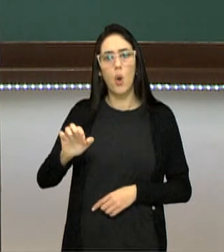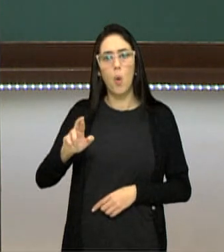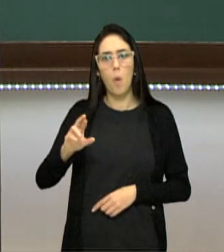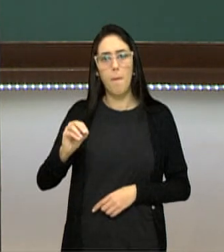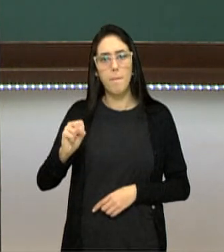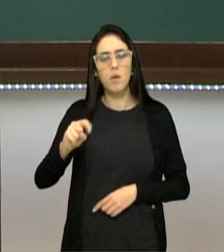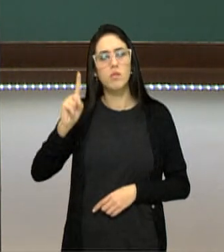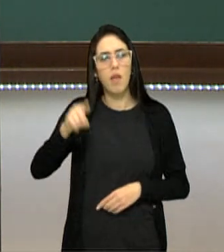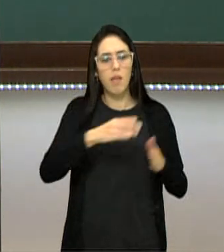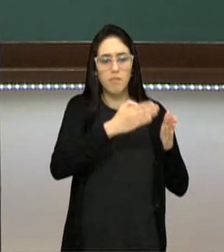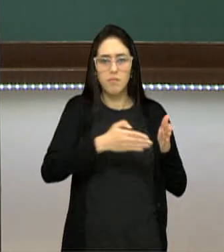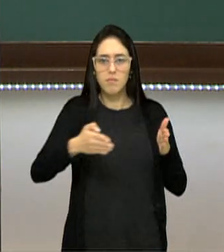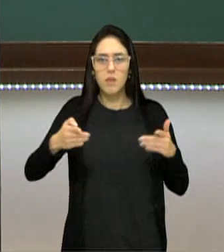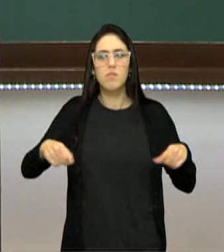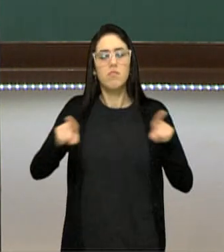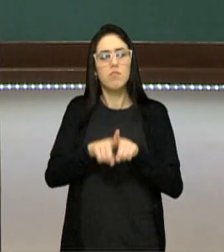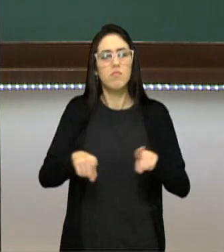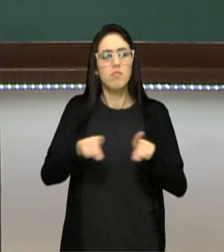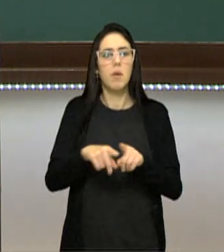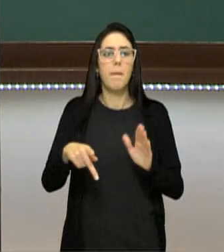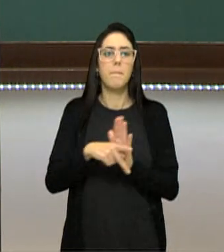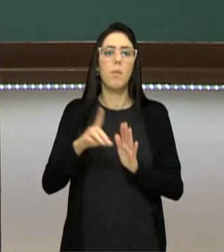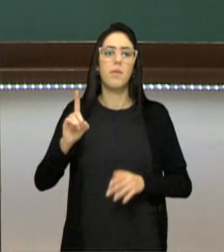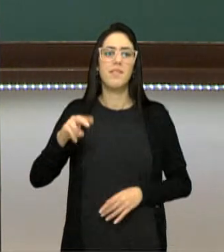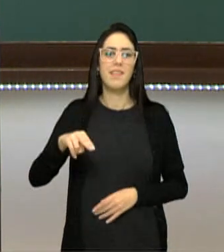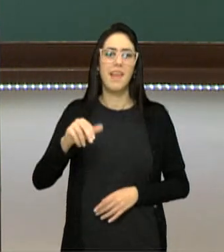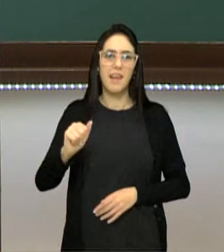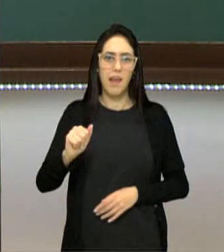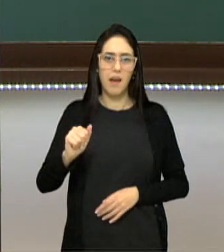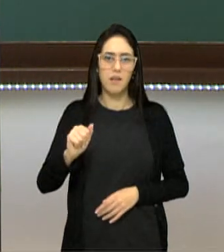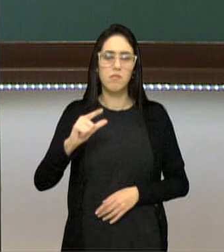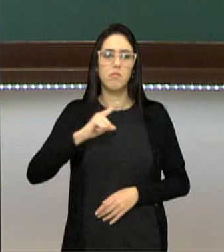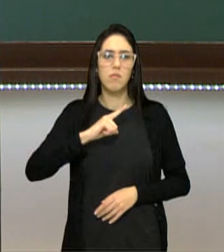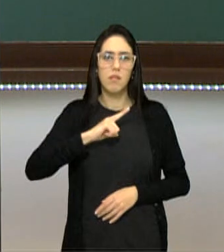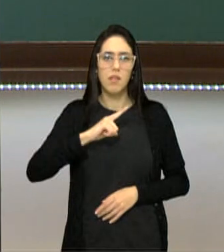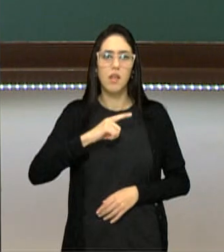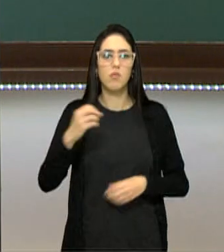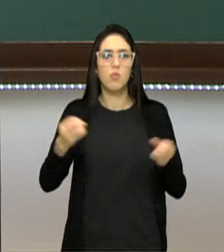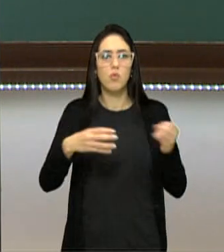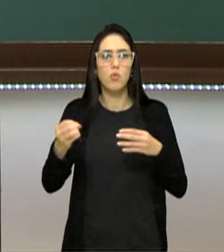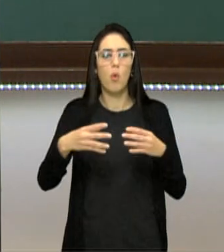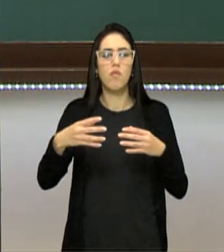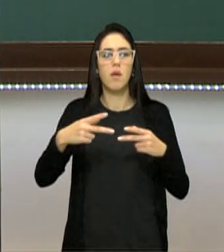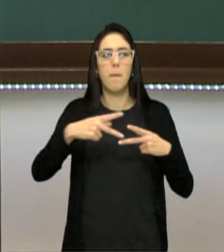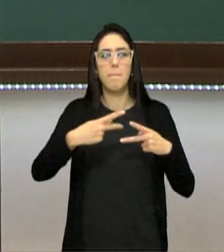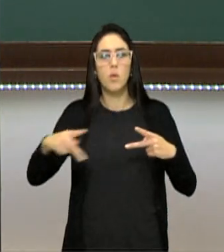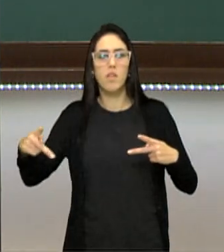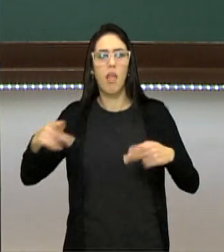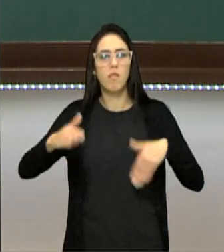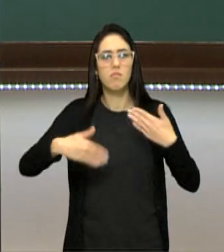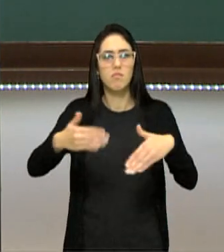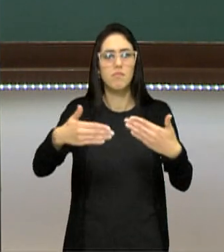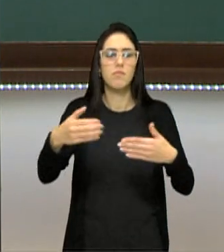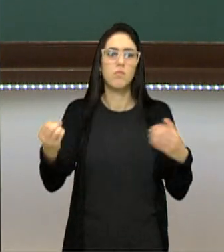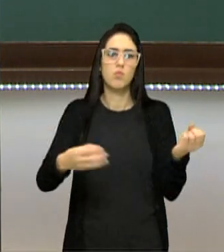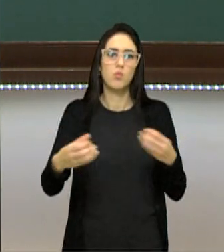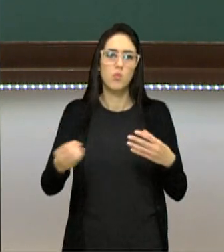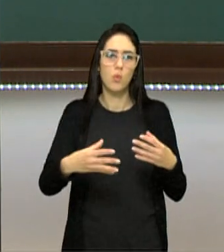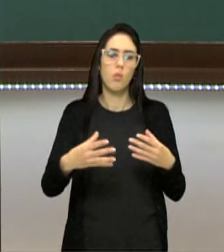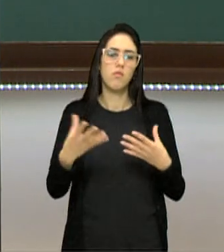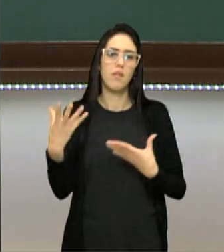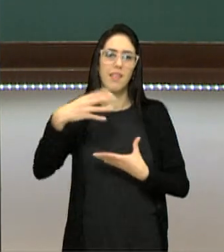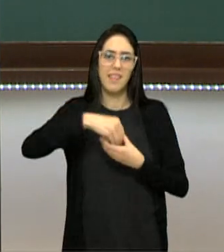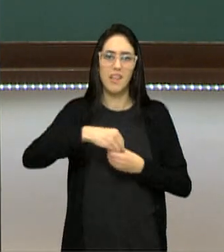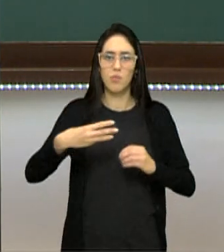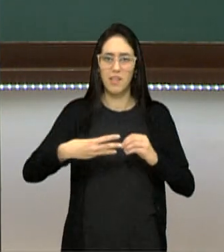repetitivas de proteínas e DNA não codificante, ou seja, são partes que não vão produzir proteínas ali né, dentro